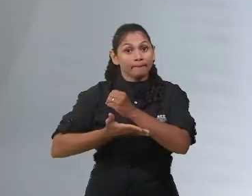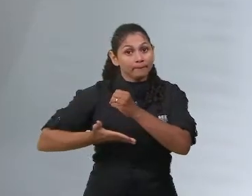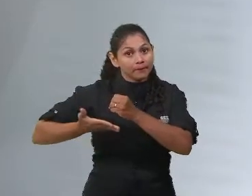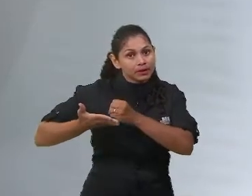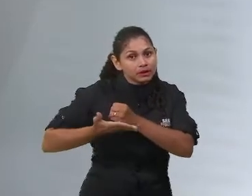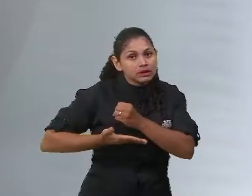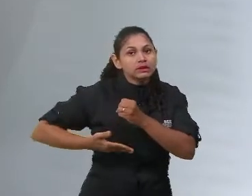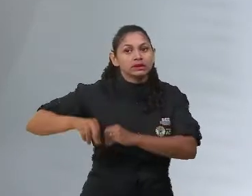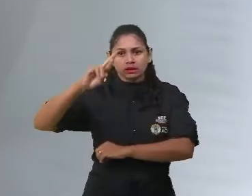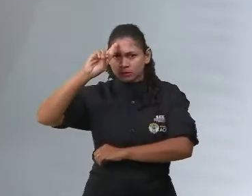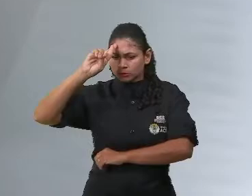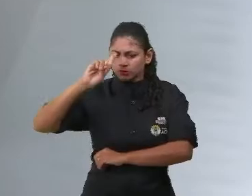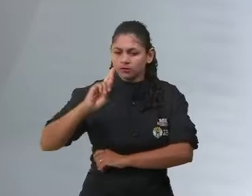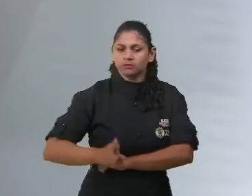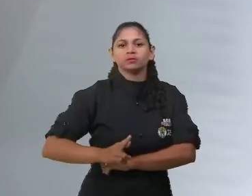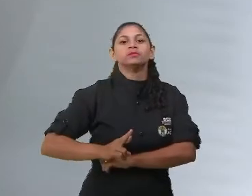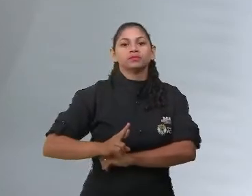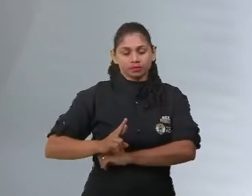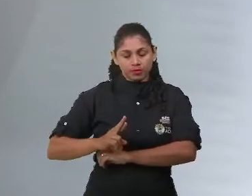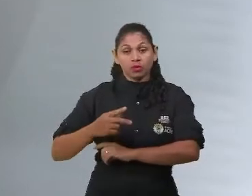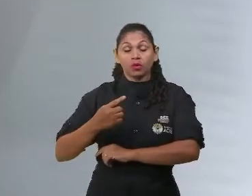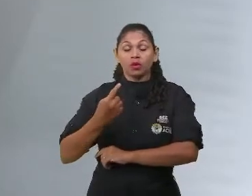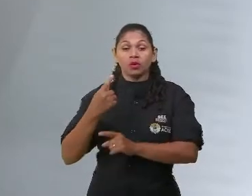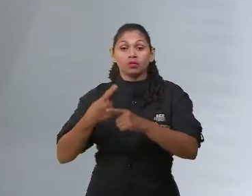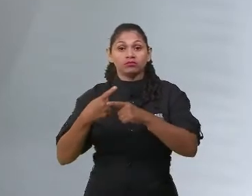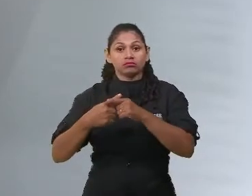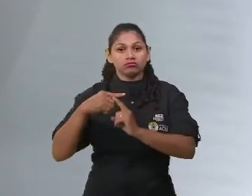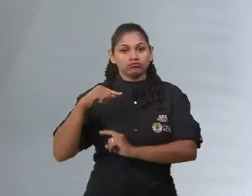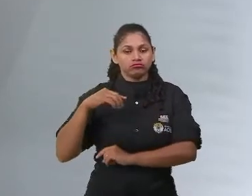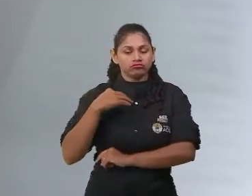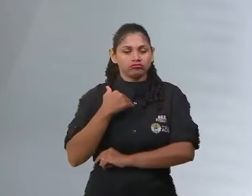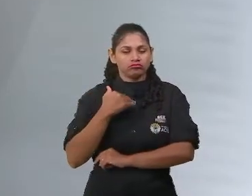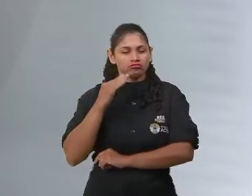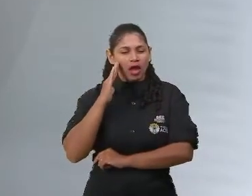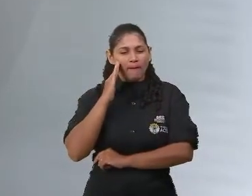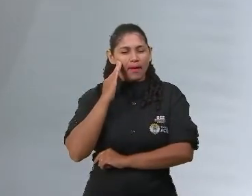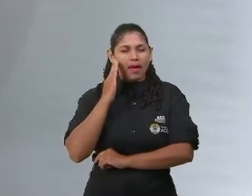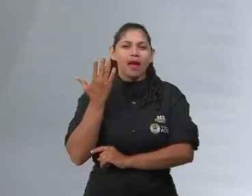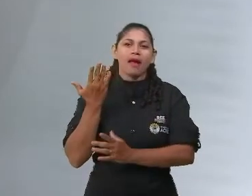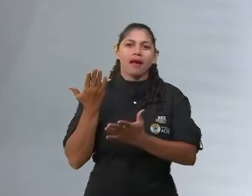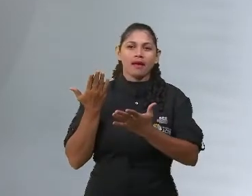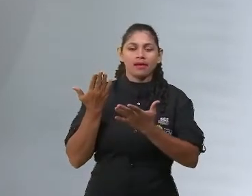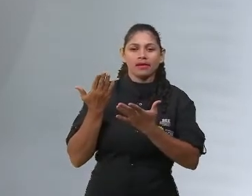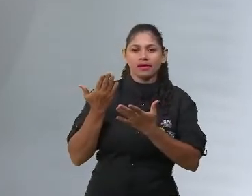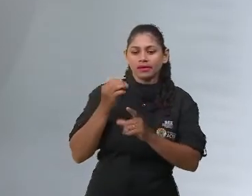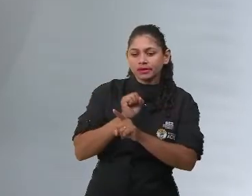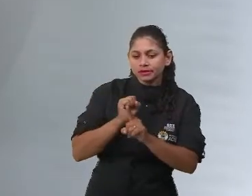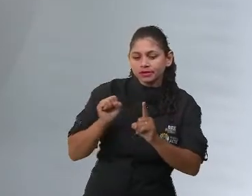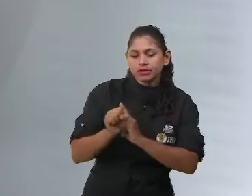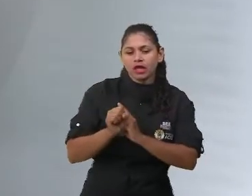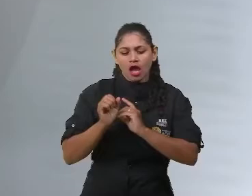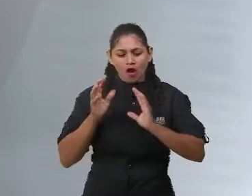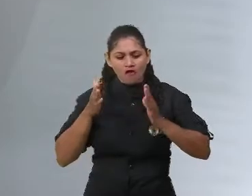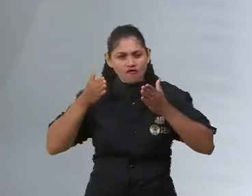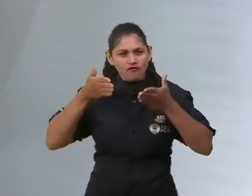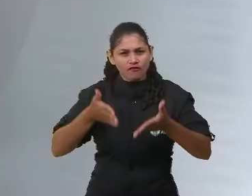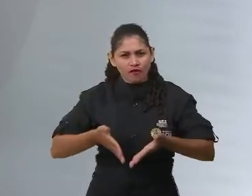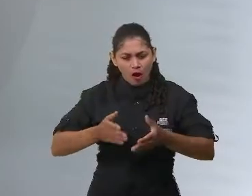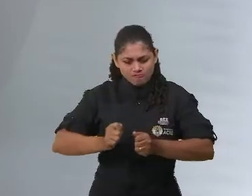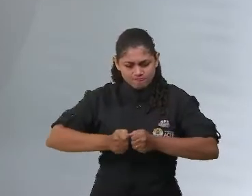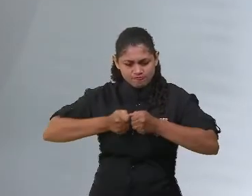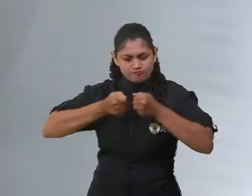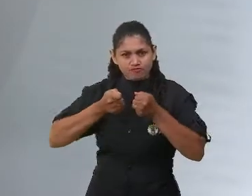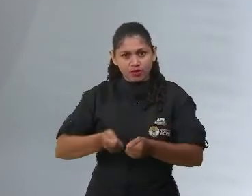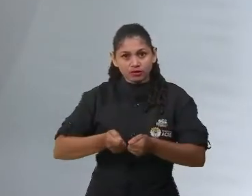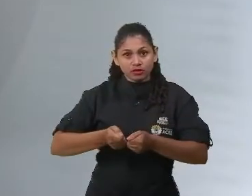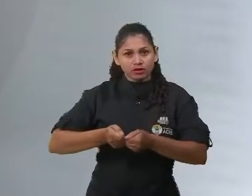entende os problemas dessa sociedade, principalmente no que diz respeito à limitação de conhecimento, à concentração de poderes nas mãos do rei, a